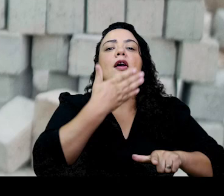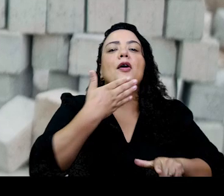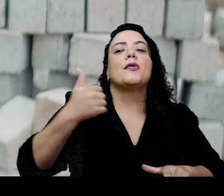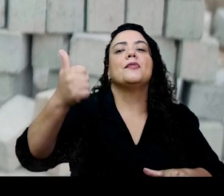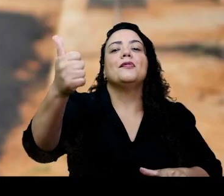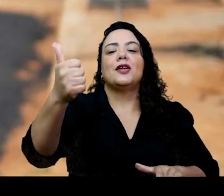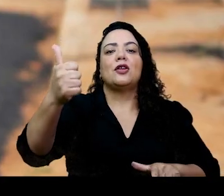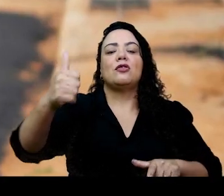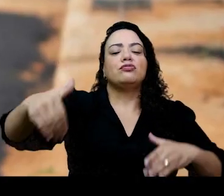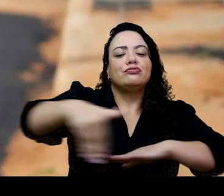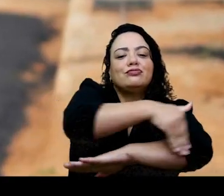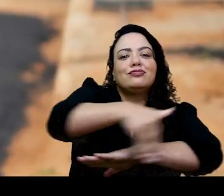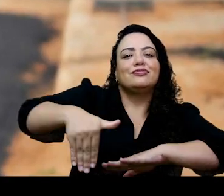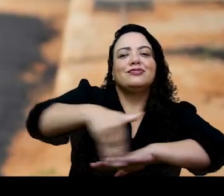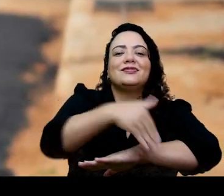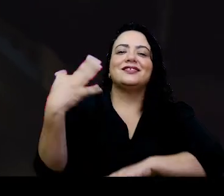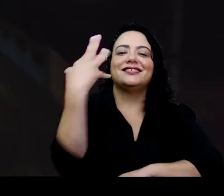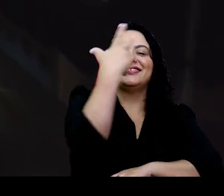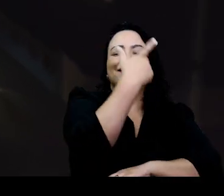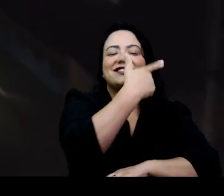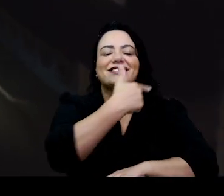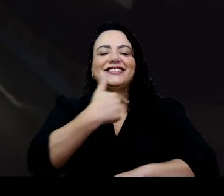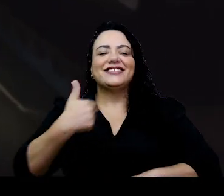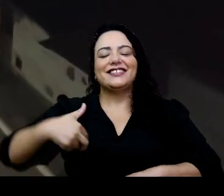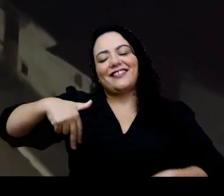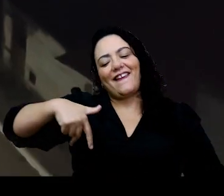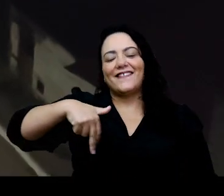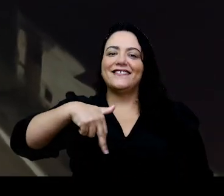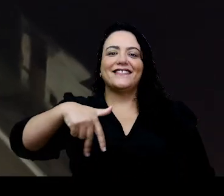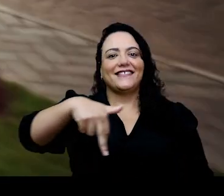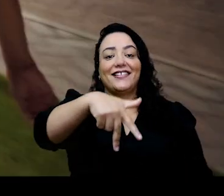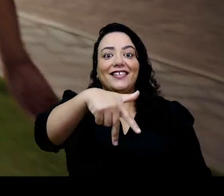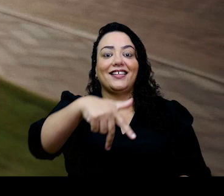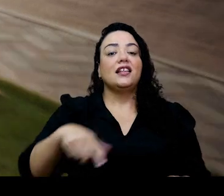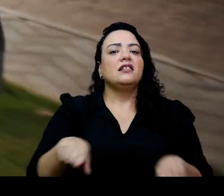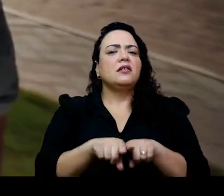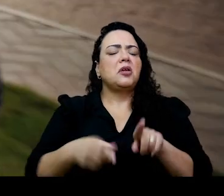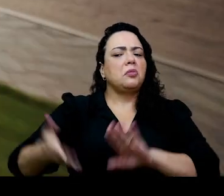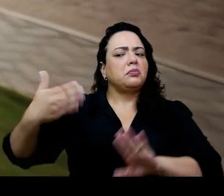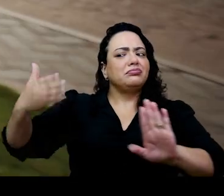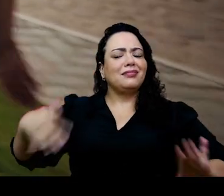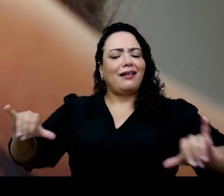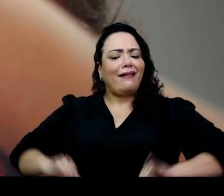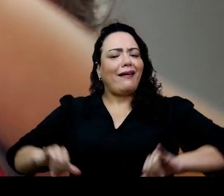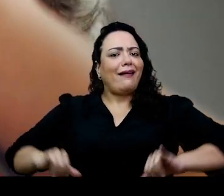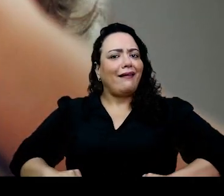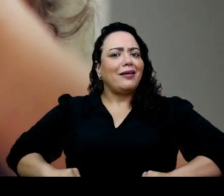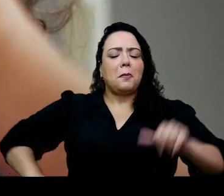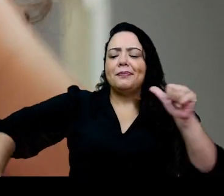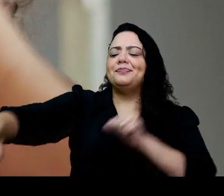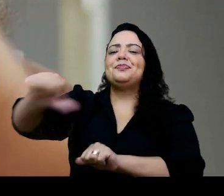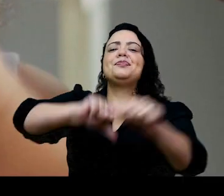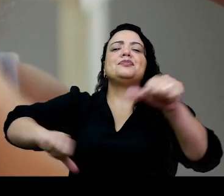caminhos para o futuro da nossa cidade, deixando nossas ruas mais belas e agradáveis de se andar. Aquelas dores